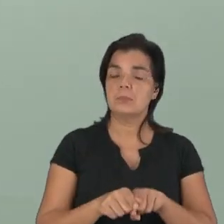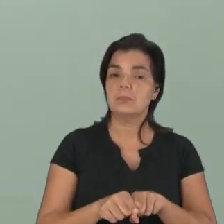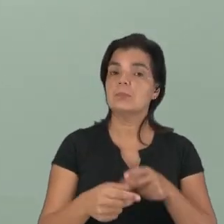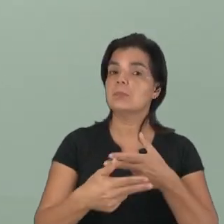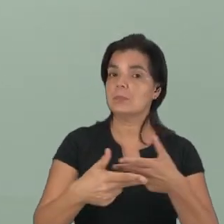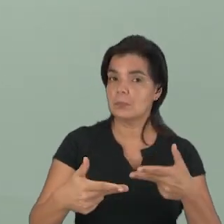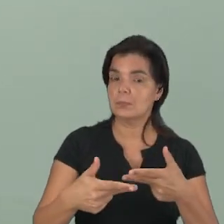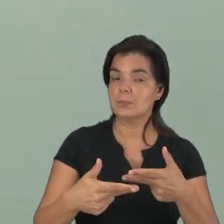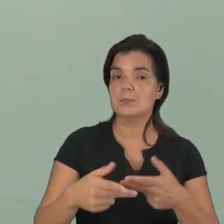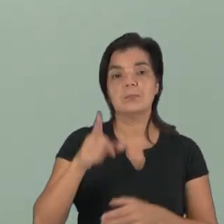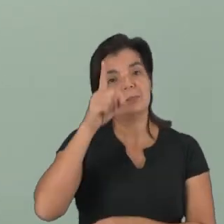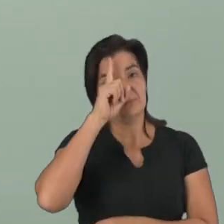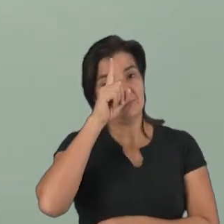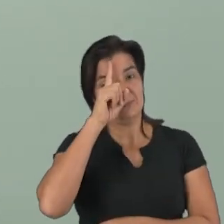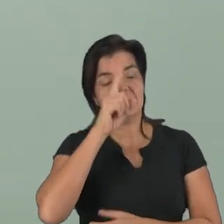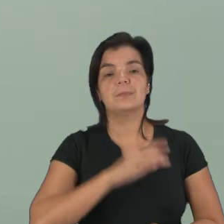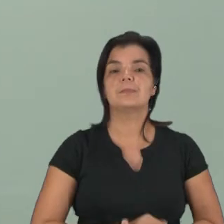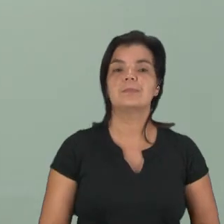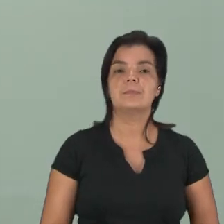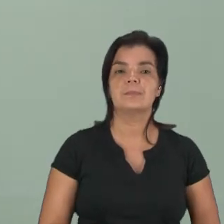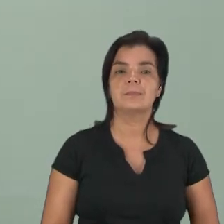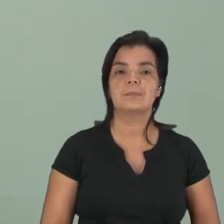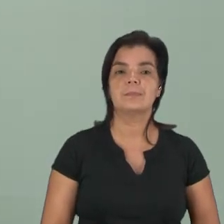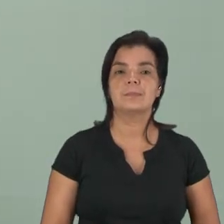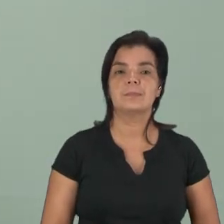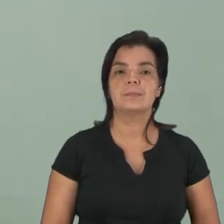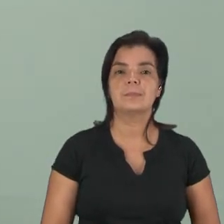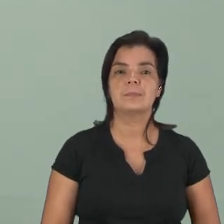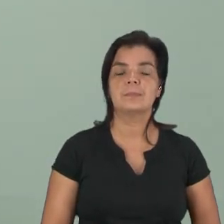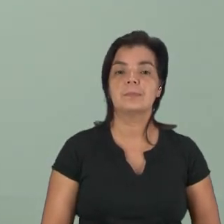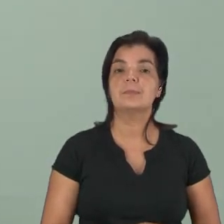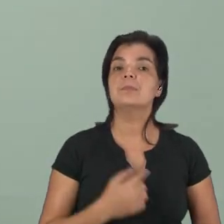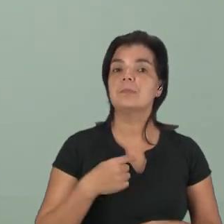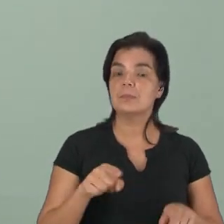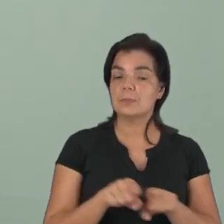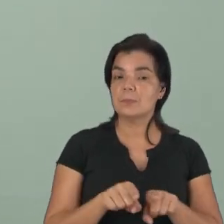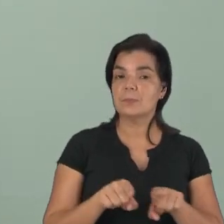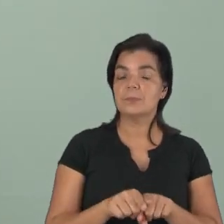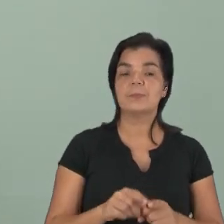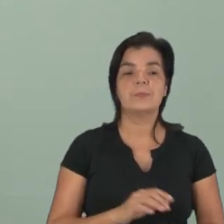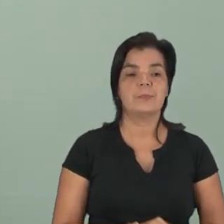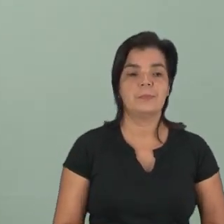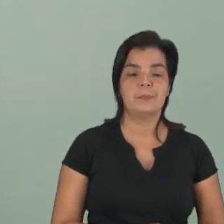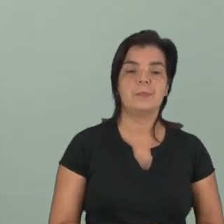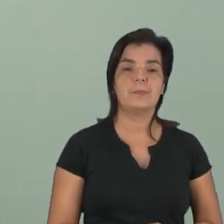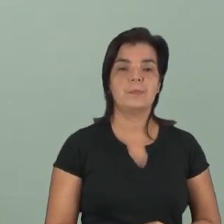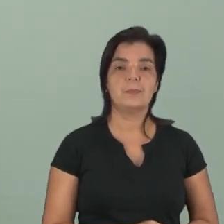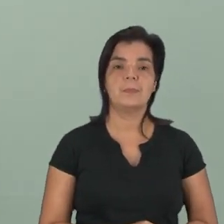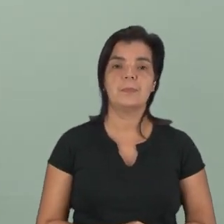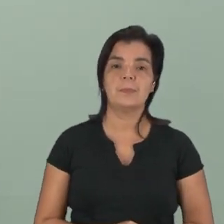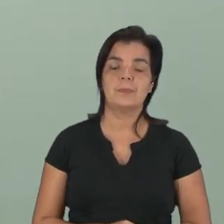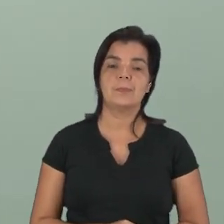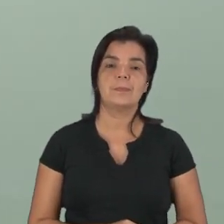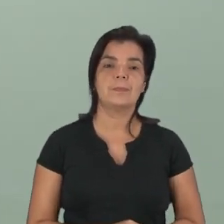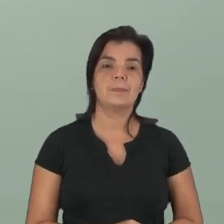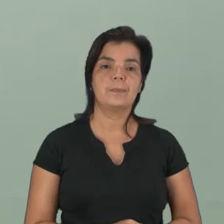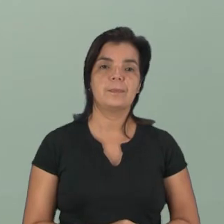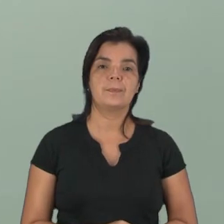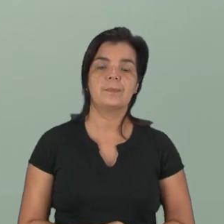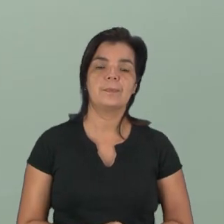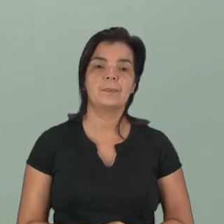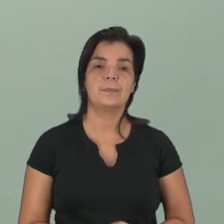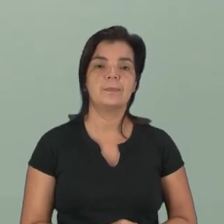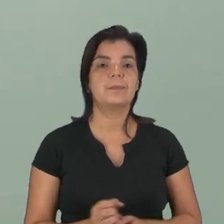muitas coisas no nosso dia a dia eu tenho aqui é